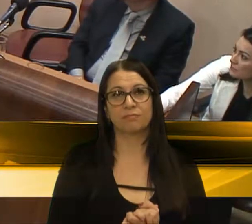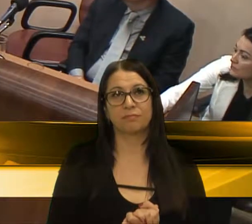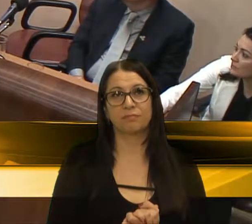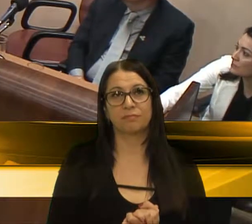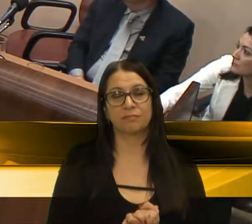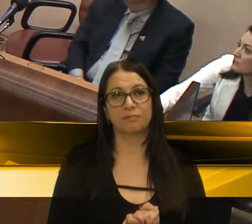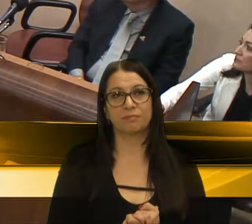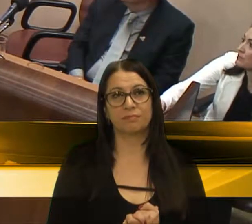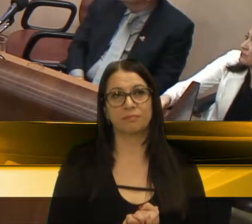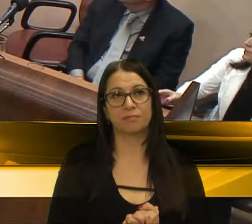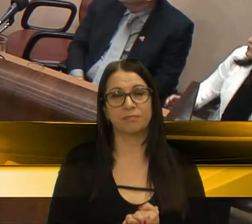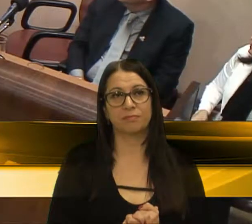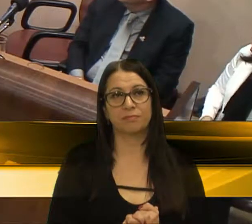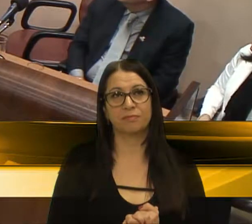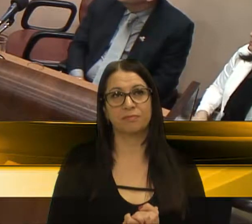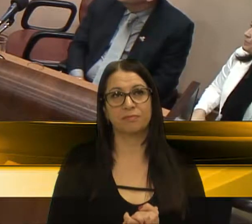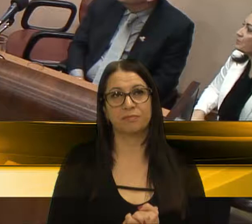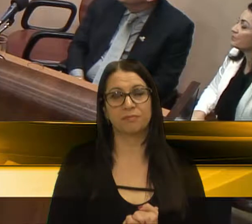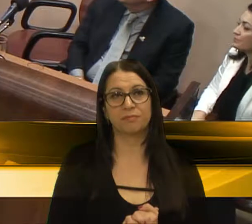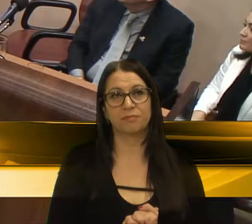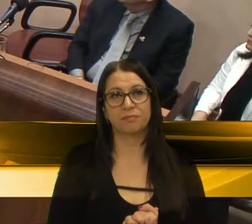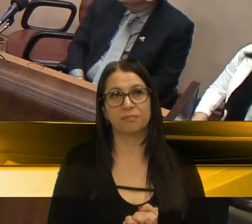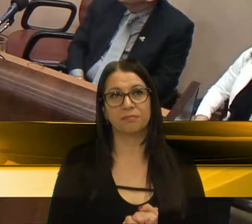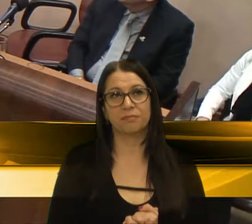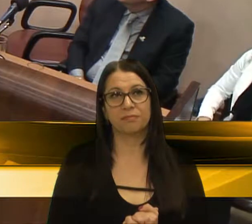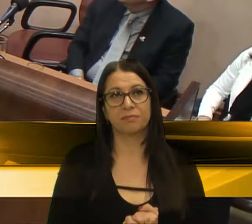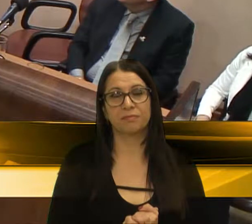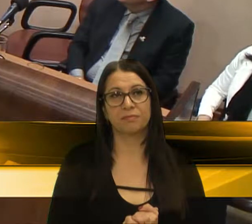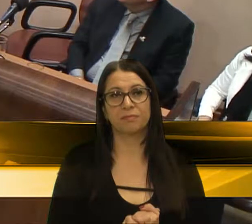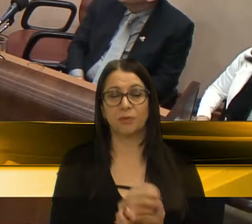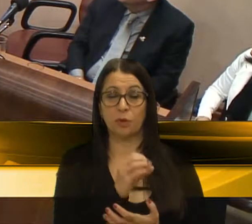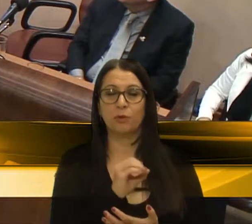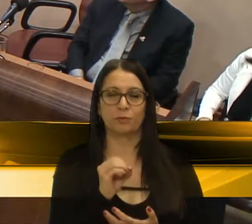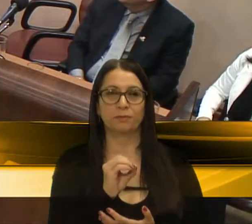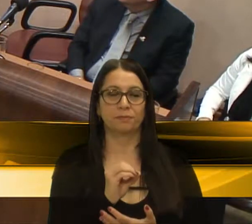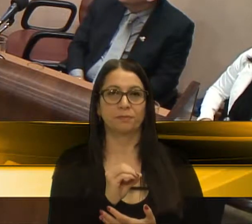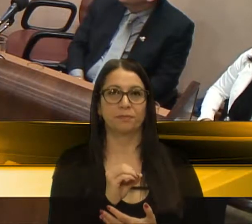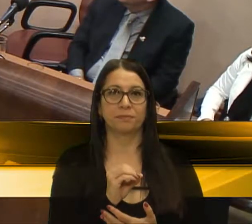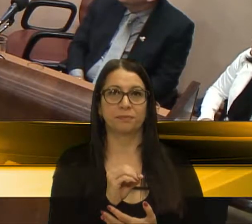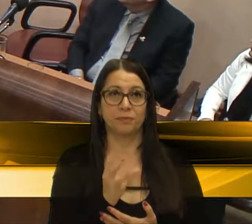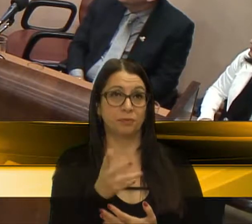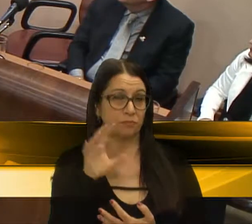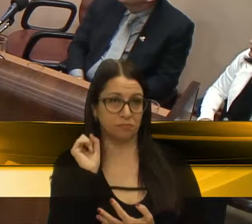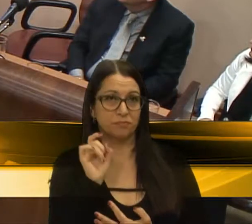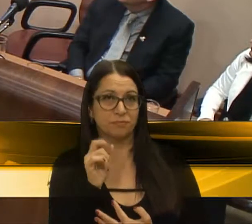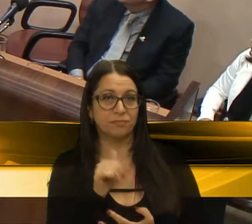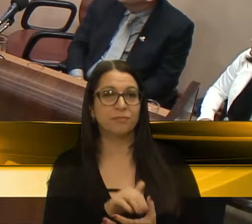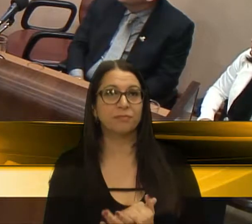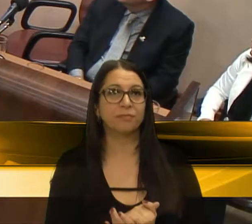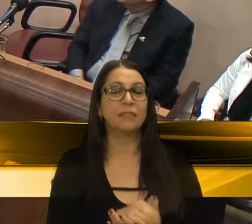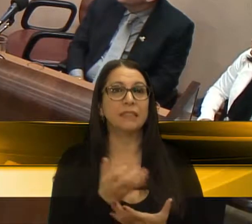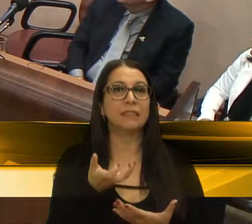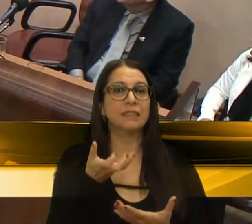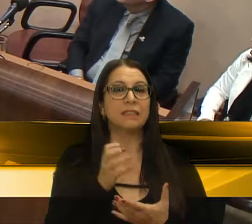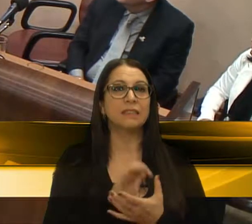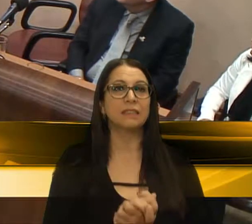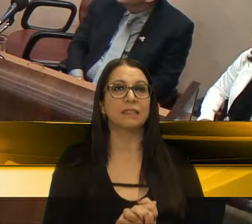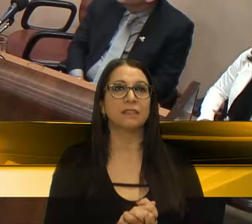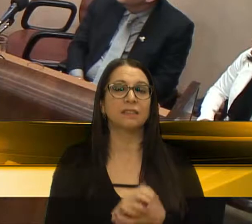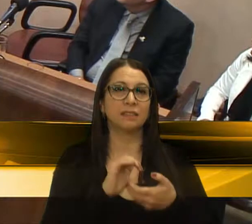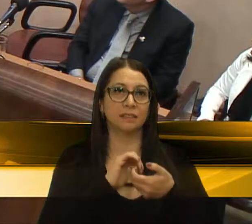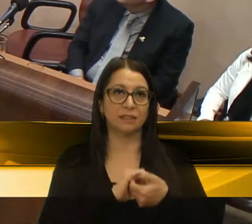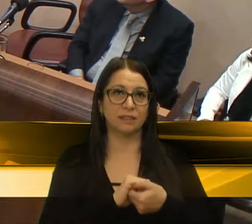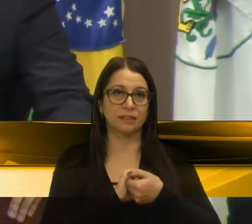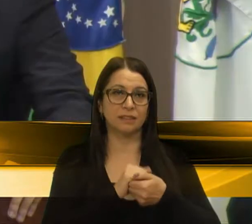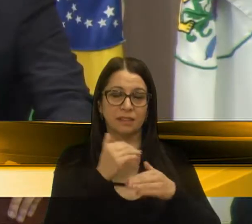Ok. A altura que tu achar aí. Ótimo, ótimo. Todo mundo me escuta? Queria saudar